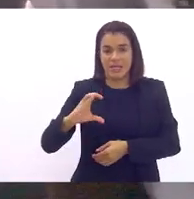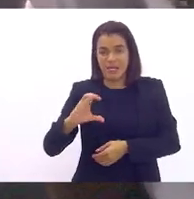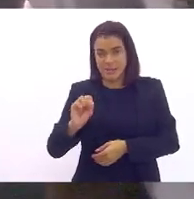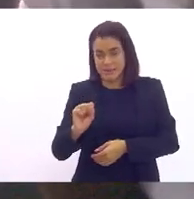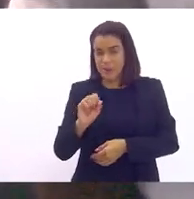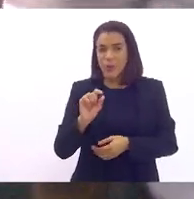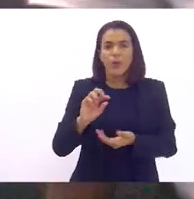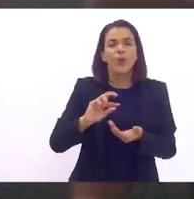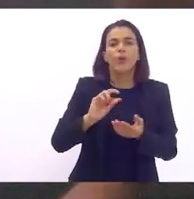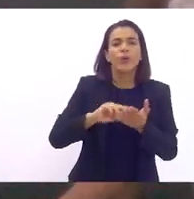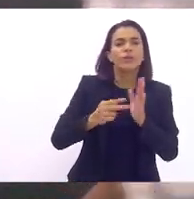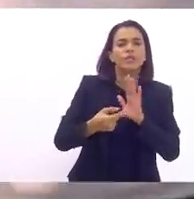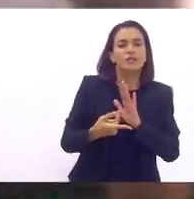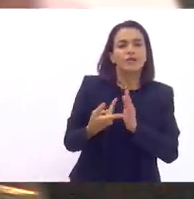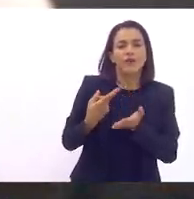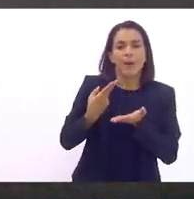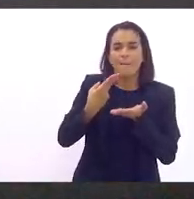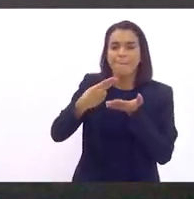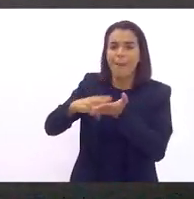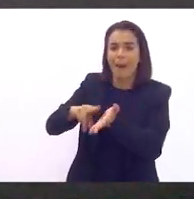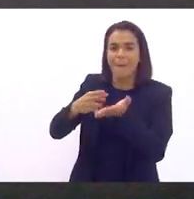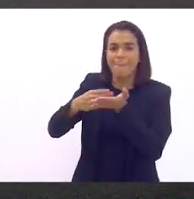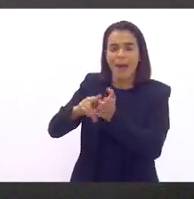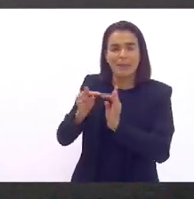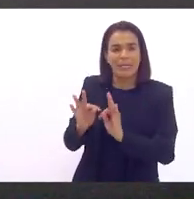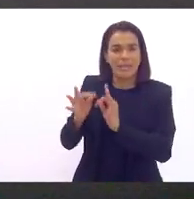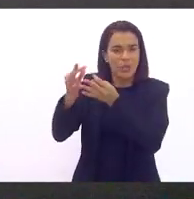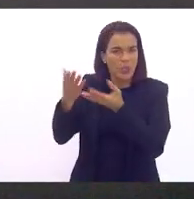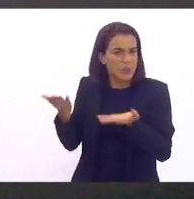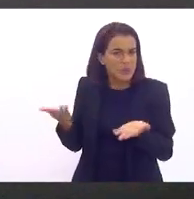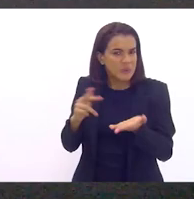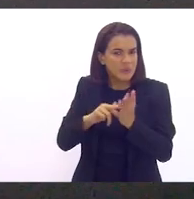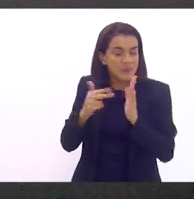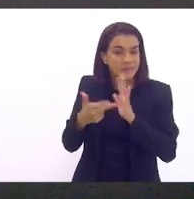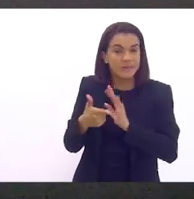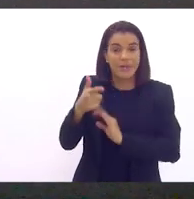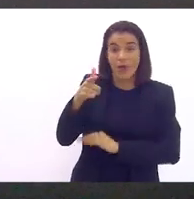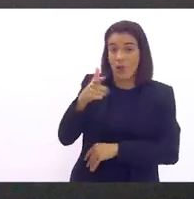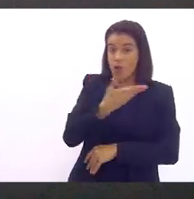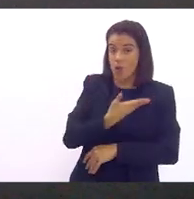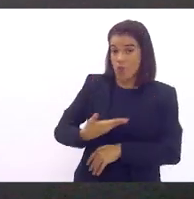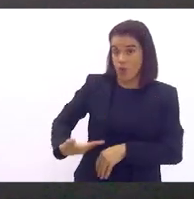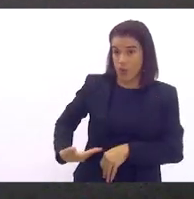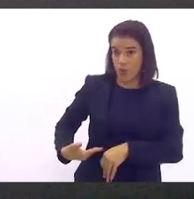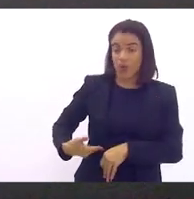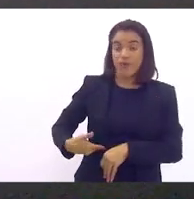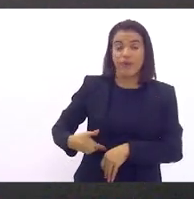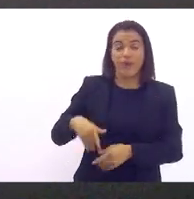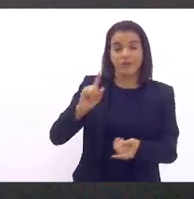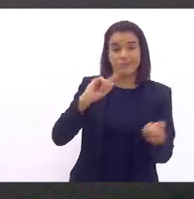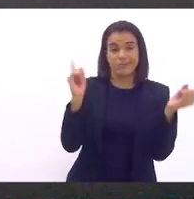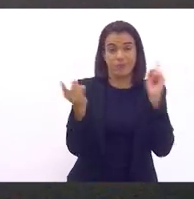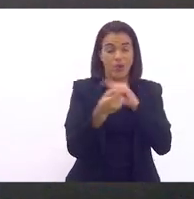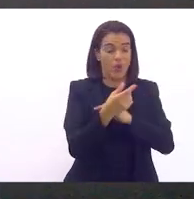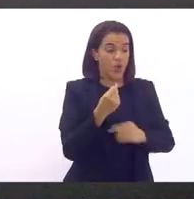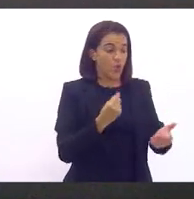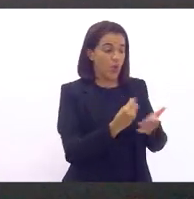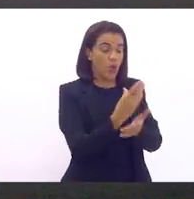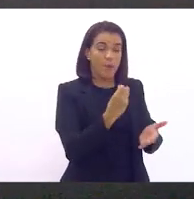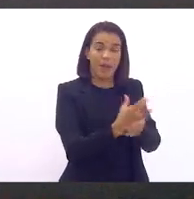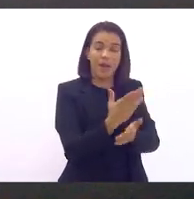que que é uma encomenda tecnológica pra juventude que tá nos ouvindo é quando o governo ao invés de comprar um produto